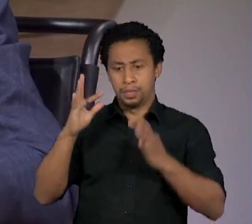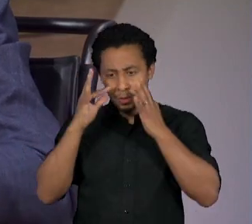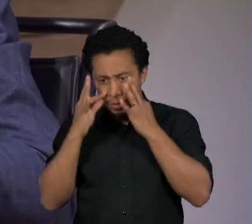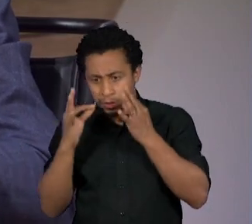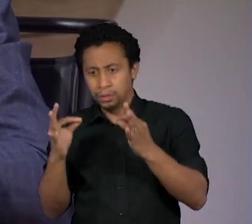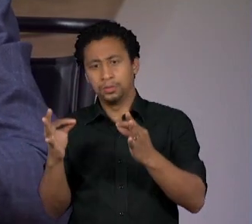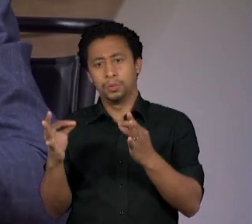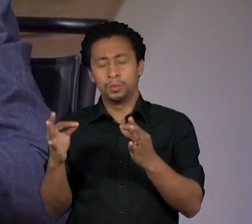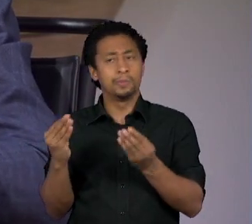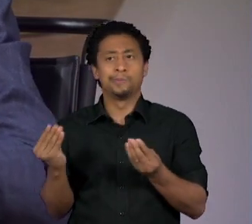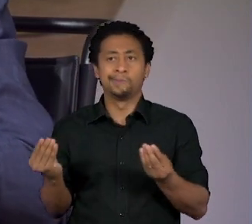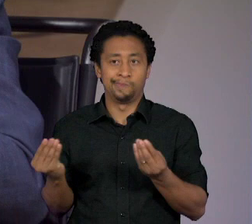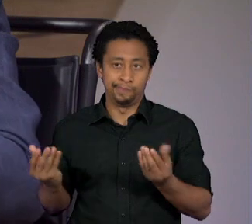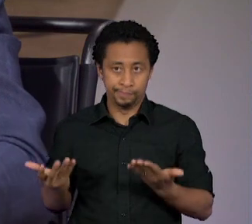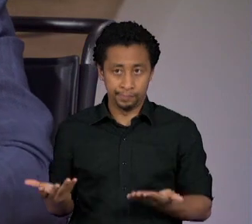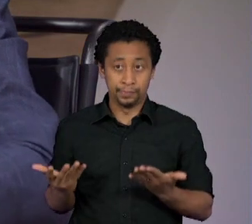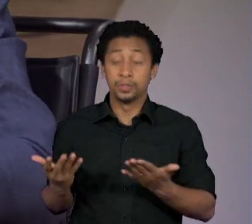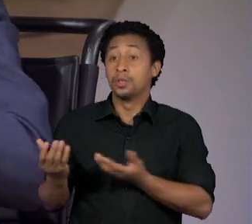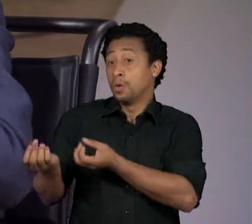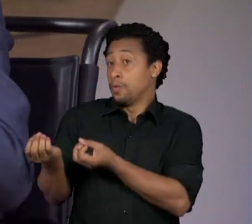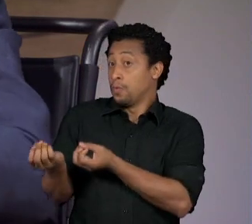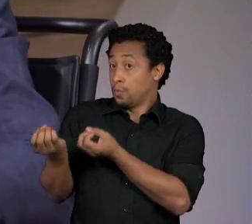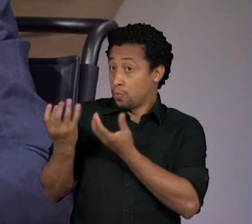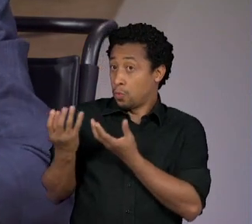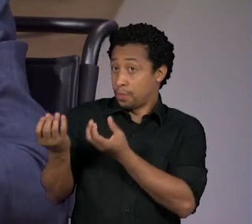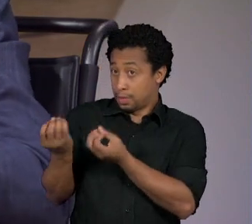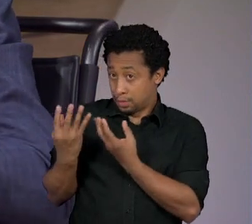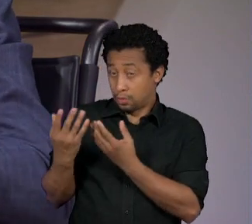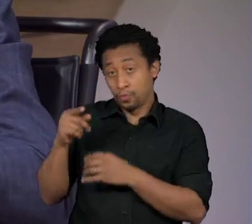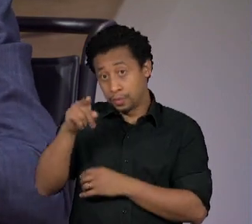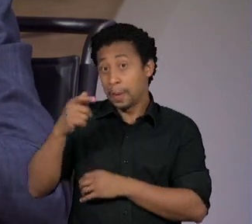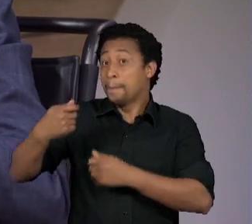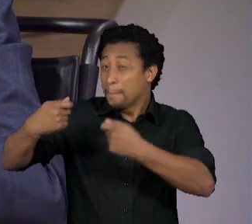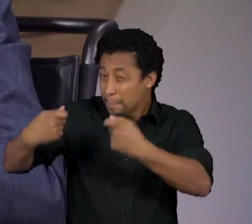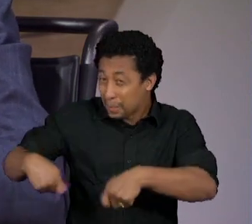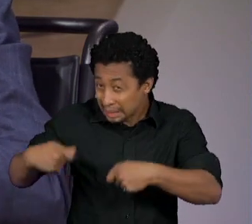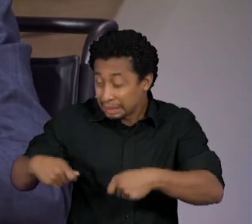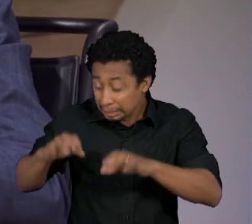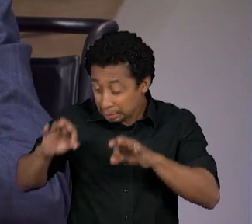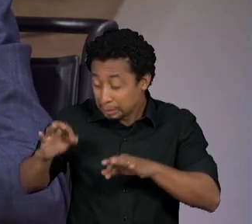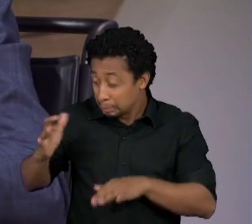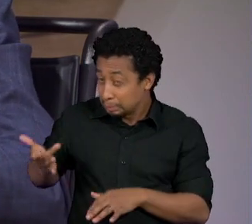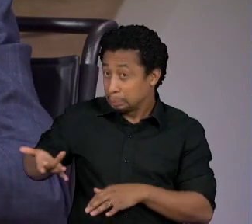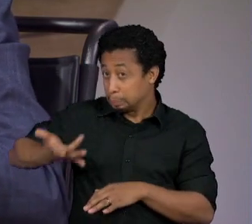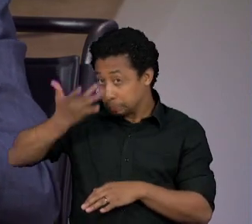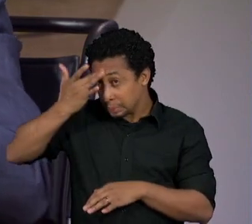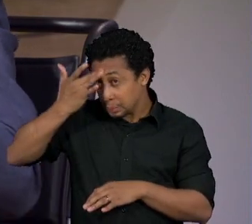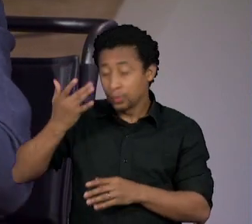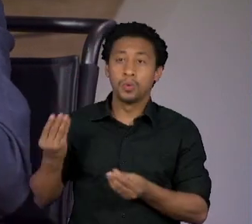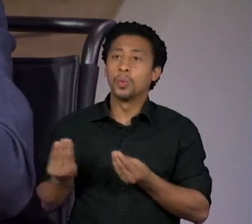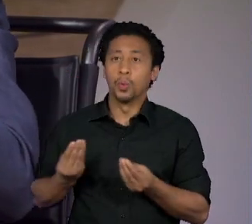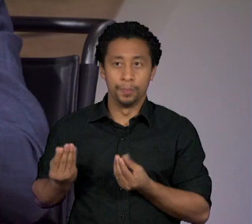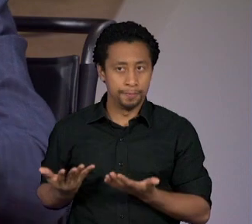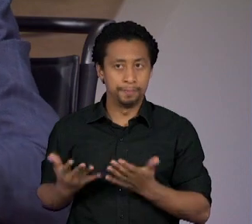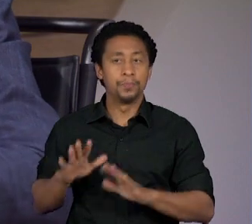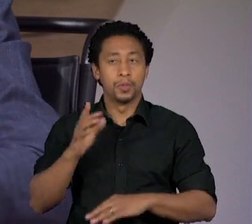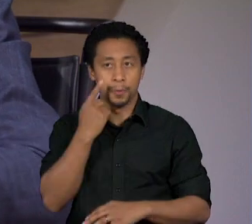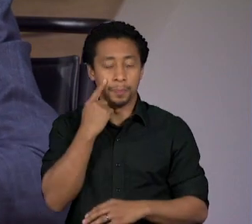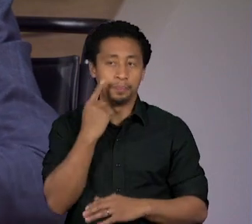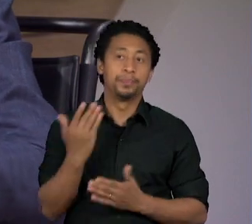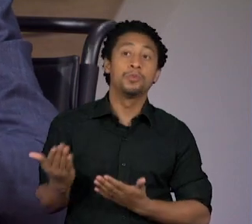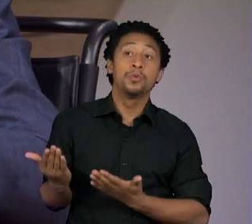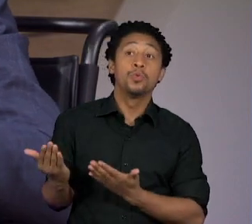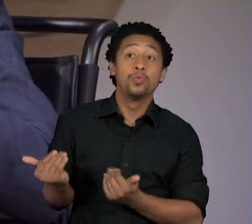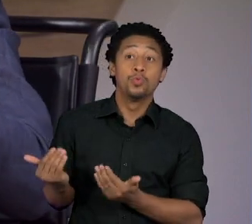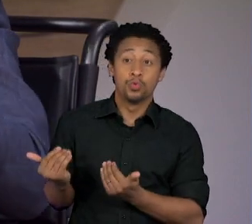né? Aquela informação que você precisa. Então, o jovem, muitas vezes, o problema não é reter a